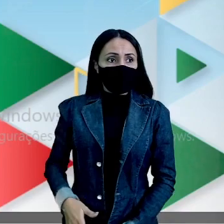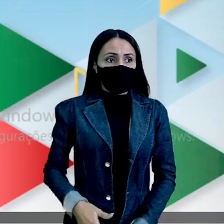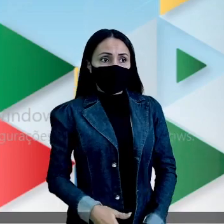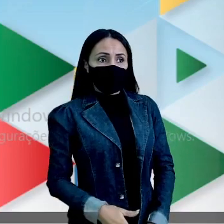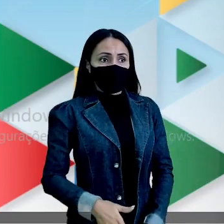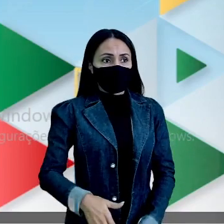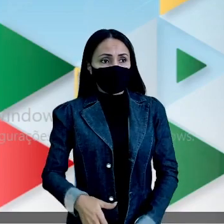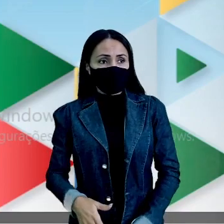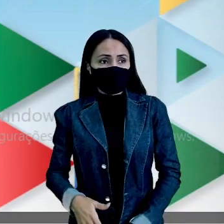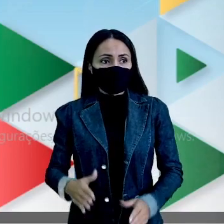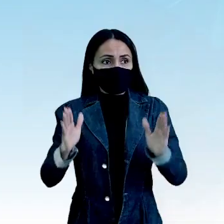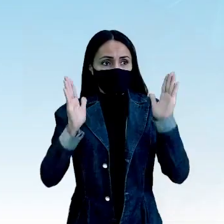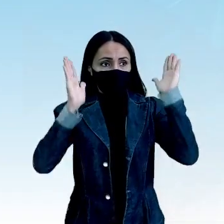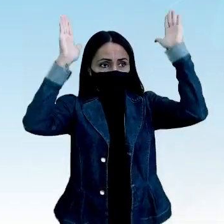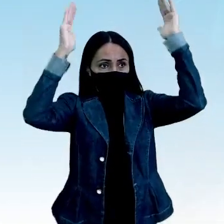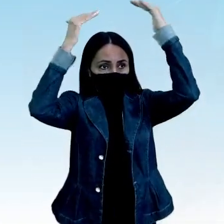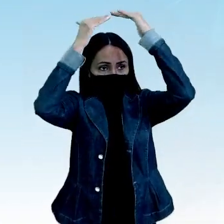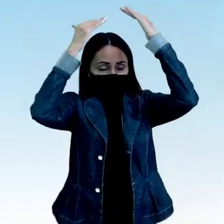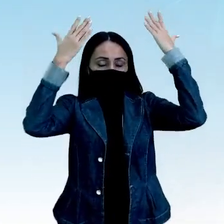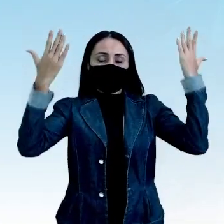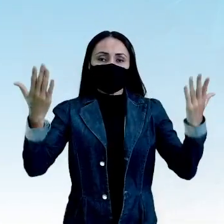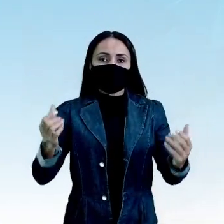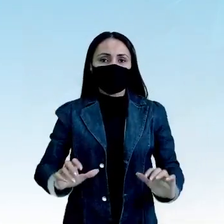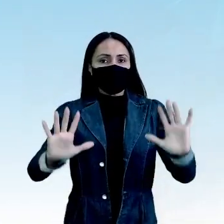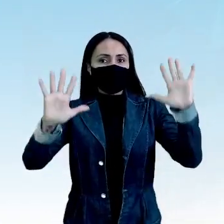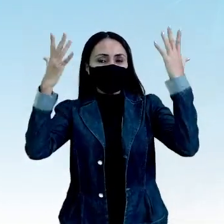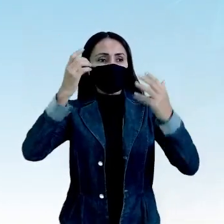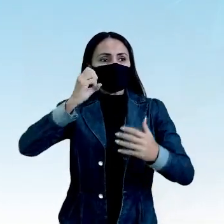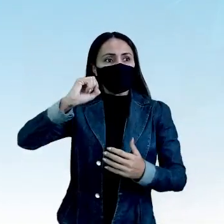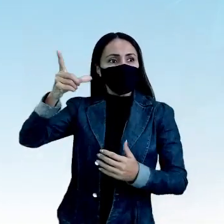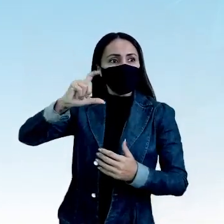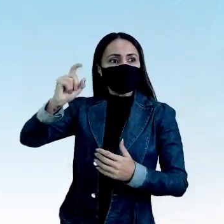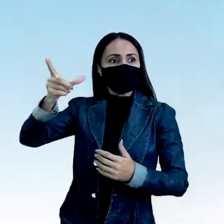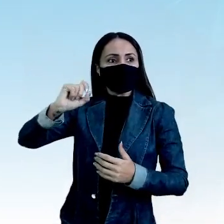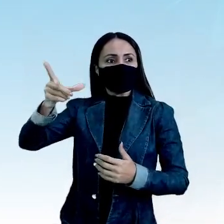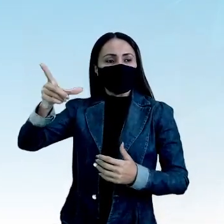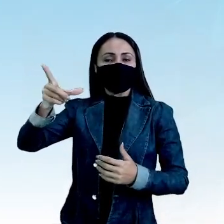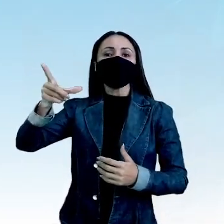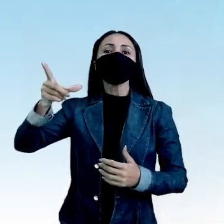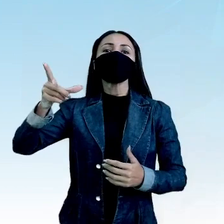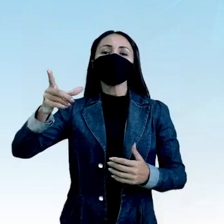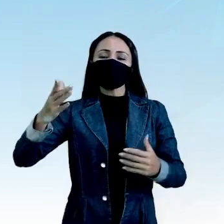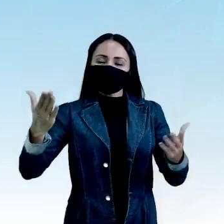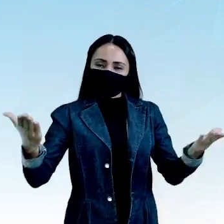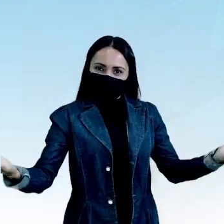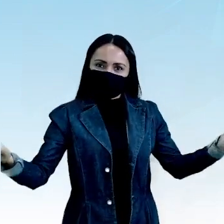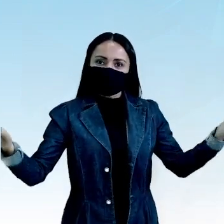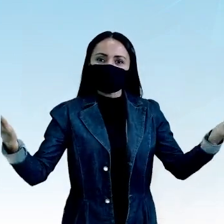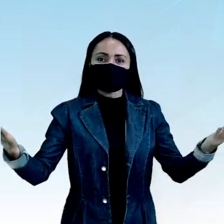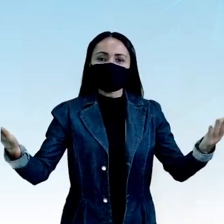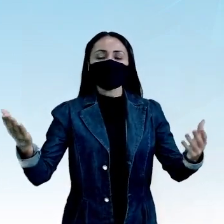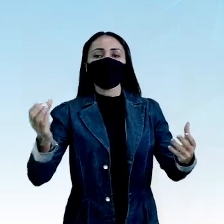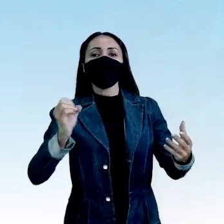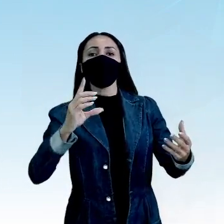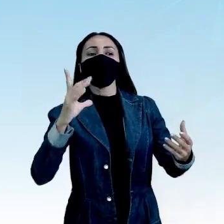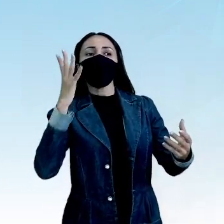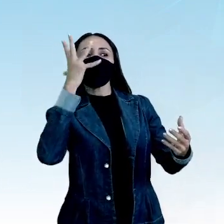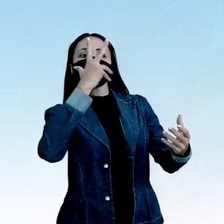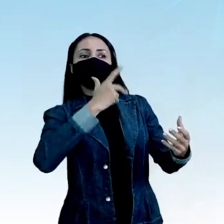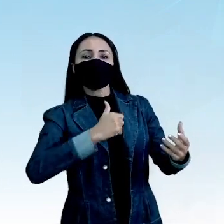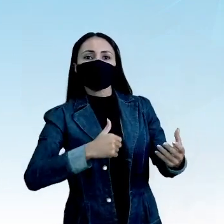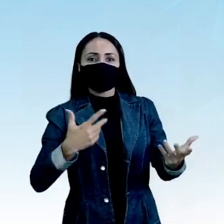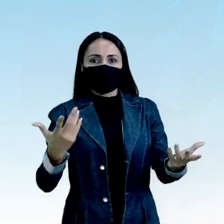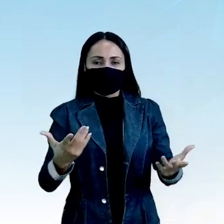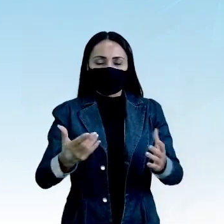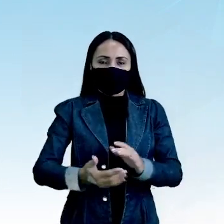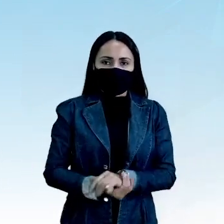especial, em especial, é claro, a Olinda. Olinda, a Vila Linda, Olinda. Aniversariante, assim